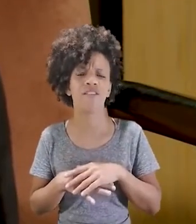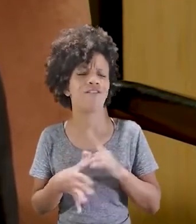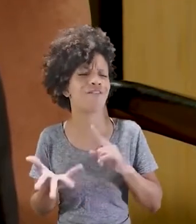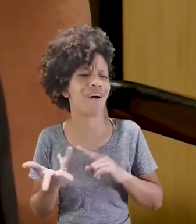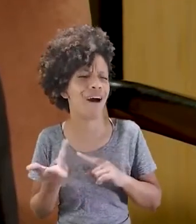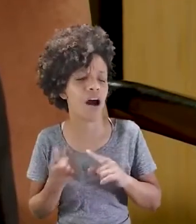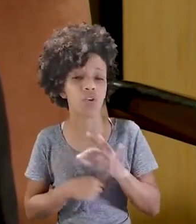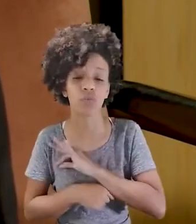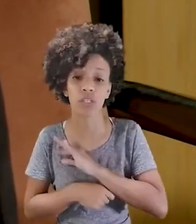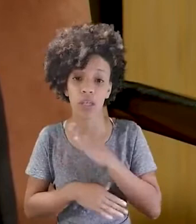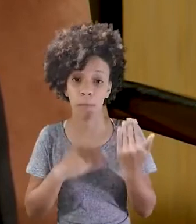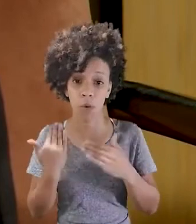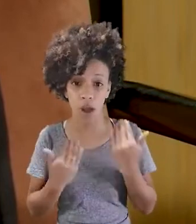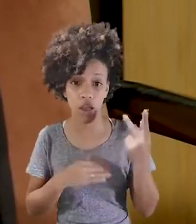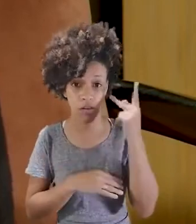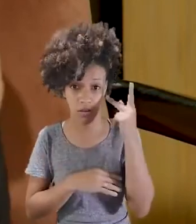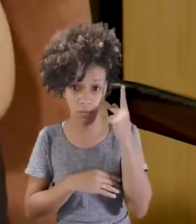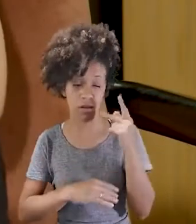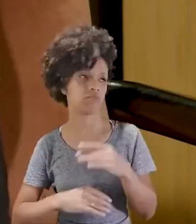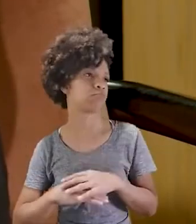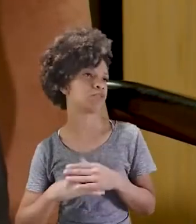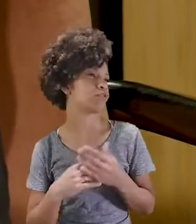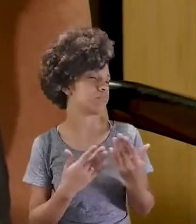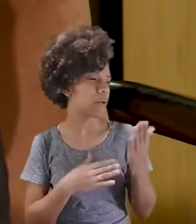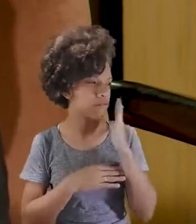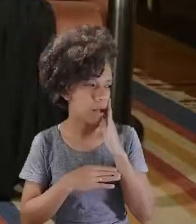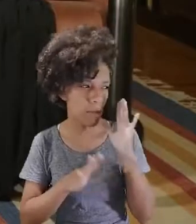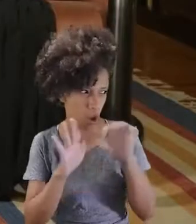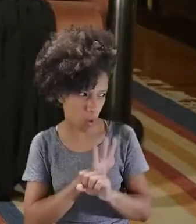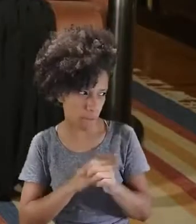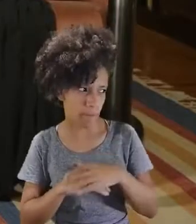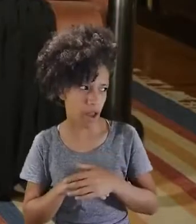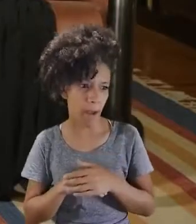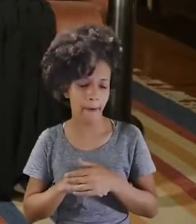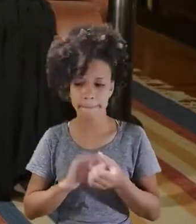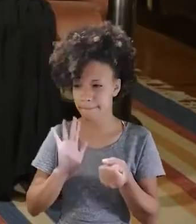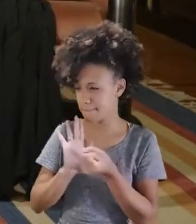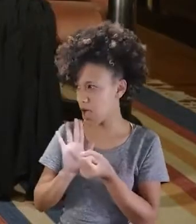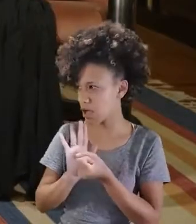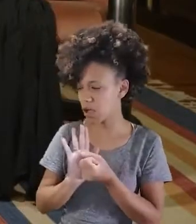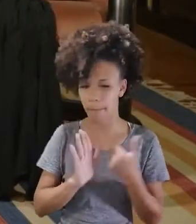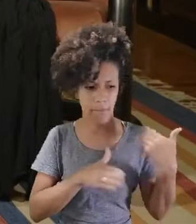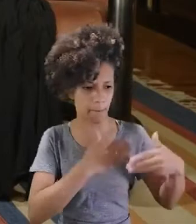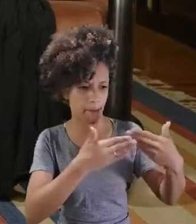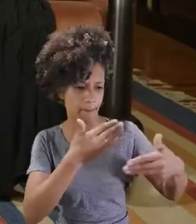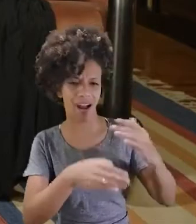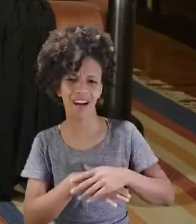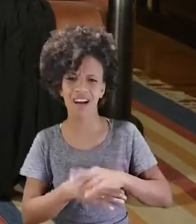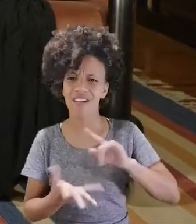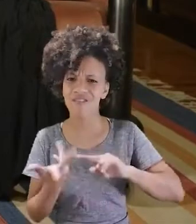vários muitos policiais morreram em São Paulo e zero como se fosse um latrocínio voltavam marcas né no mundo